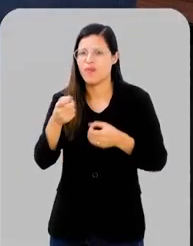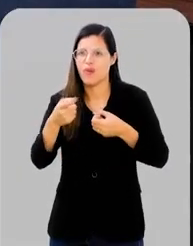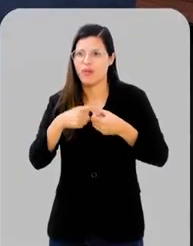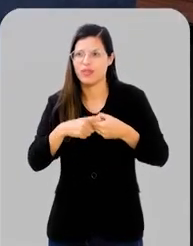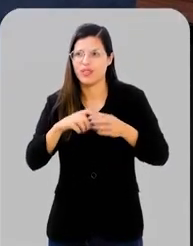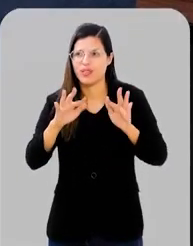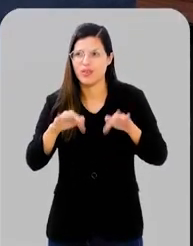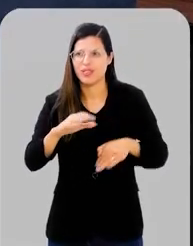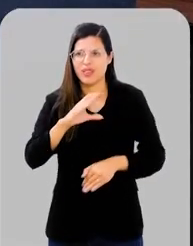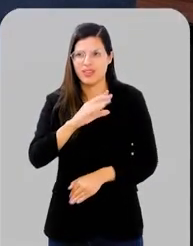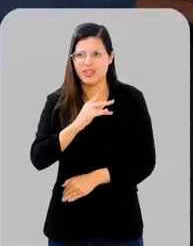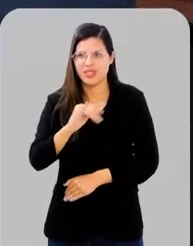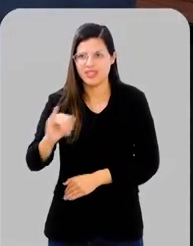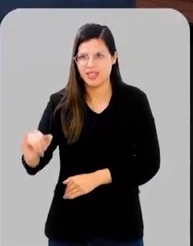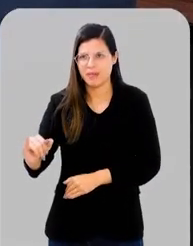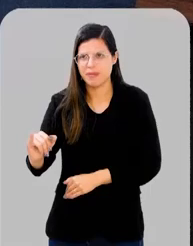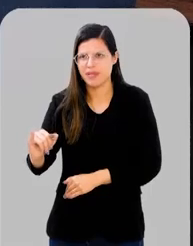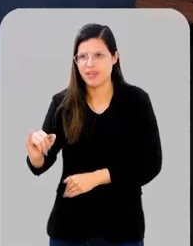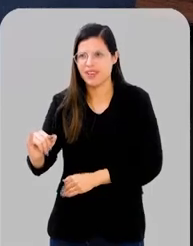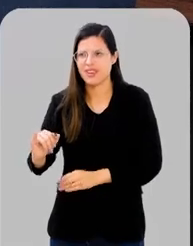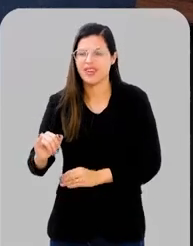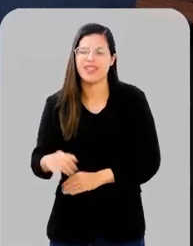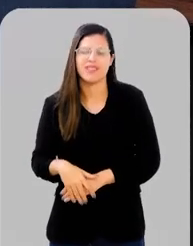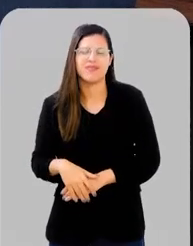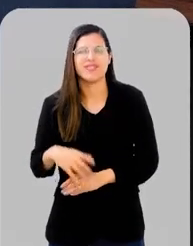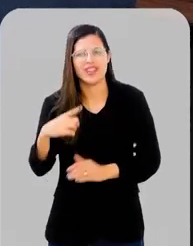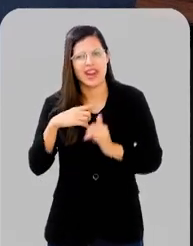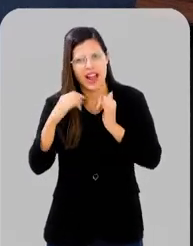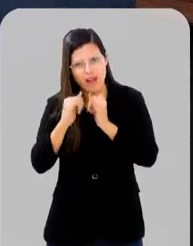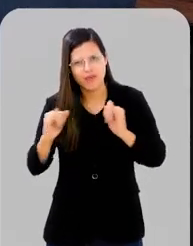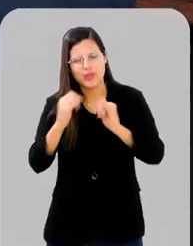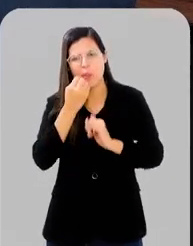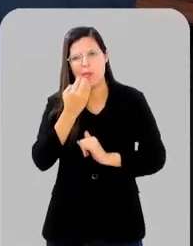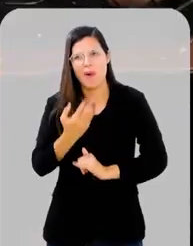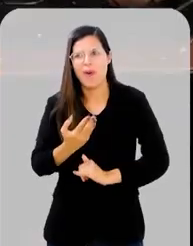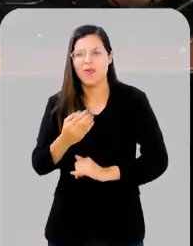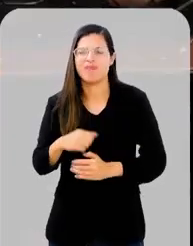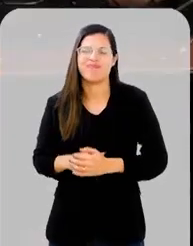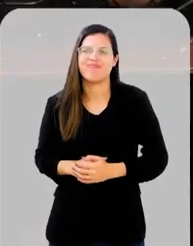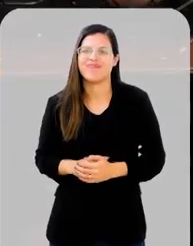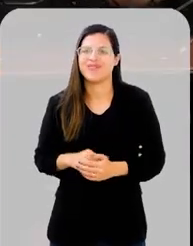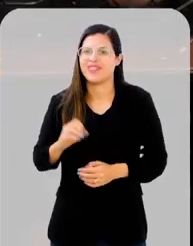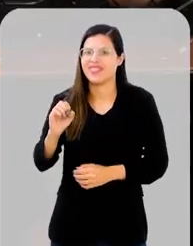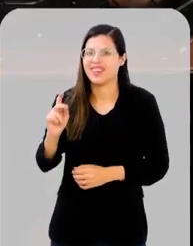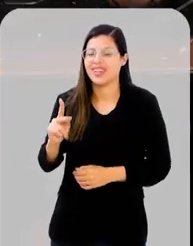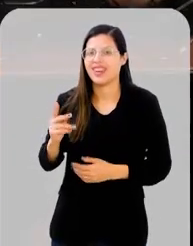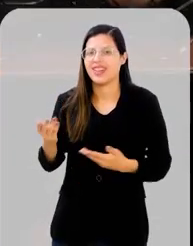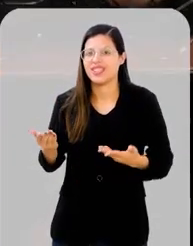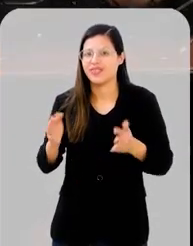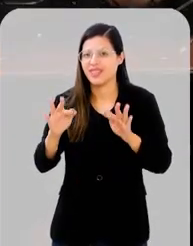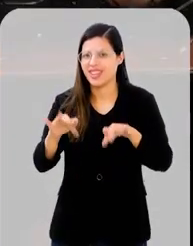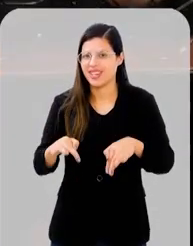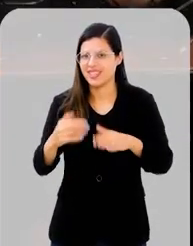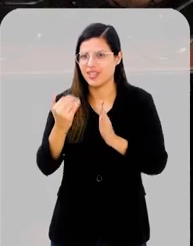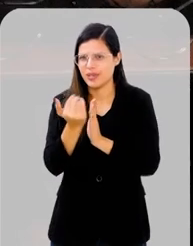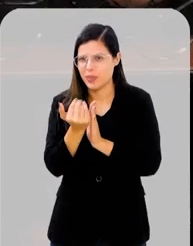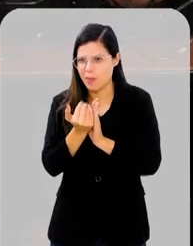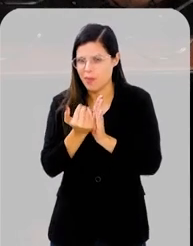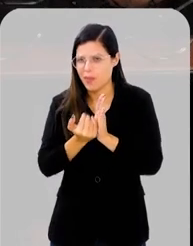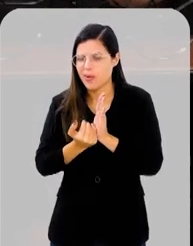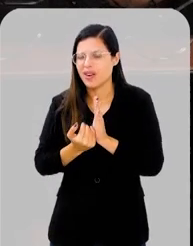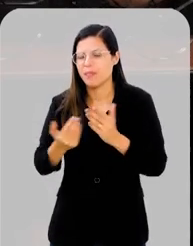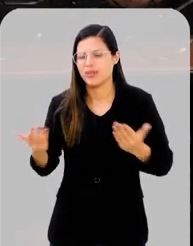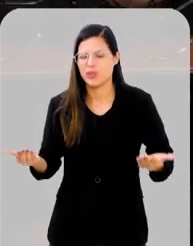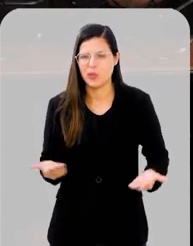aqui assim que essa CPI terminar tá cer trari boas notícias Então tá bom bem aqui nós vamos terminando o